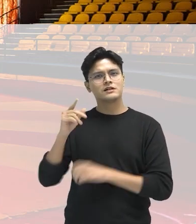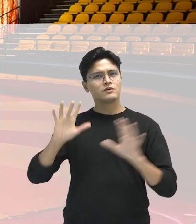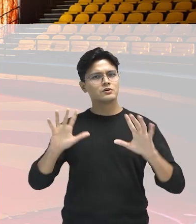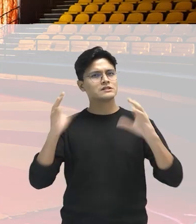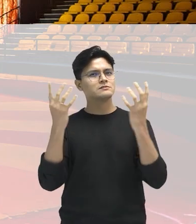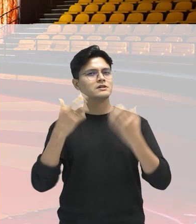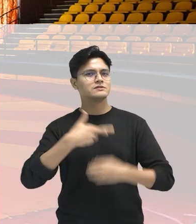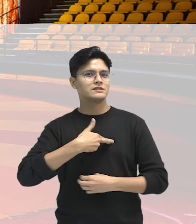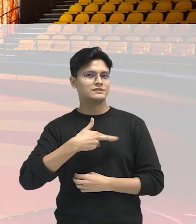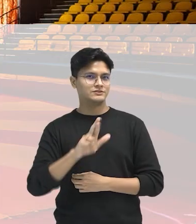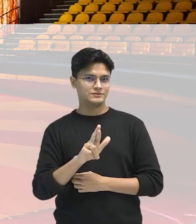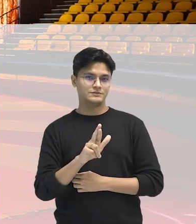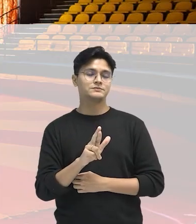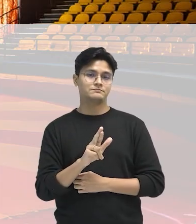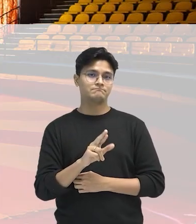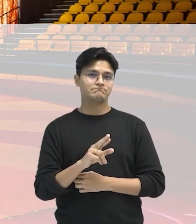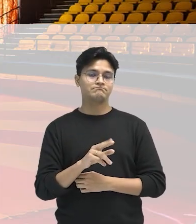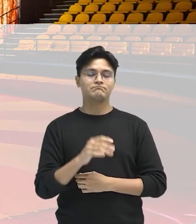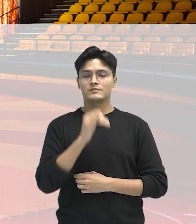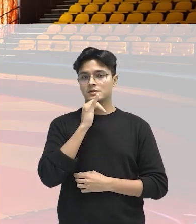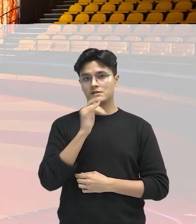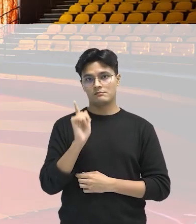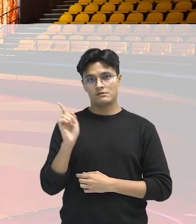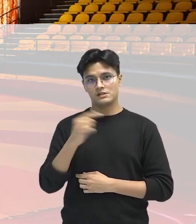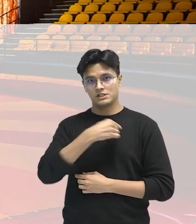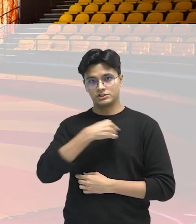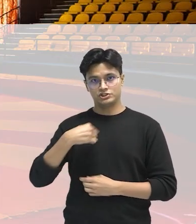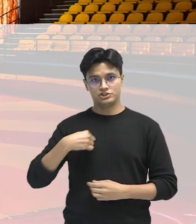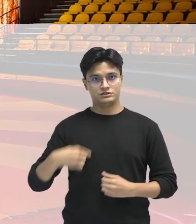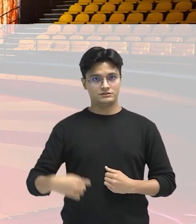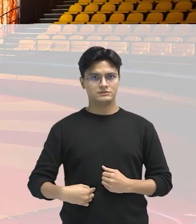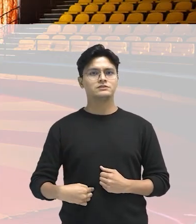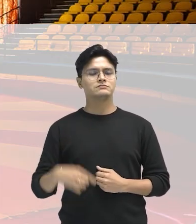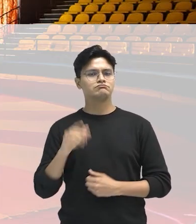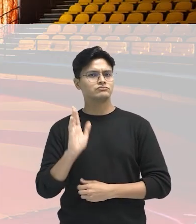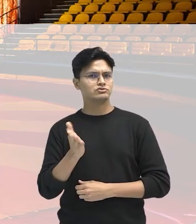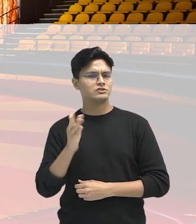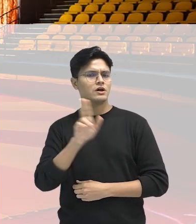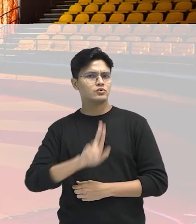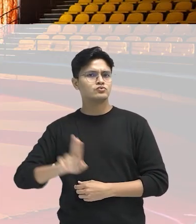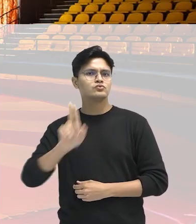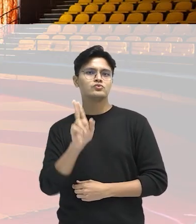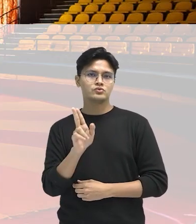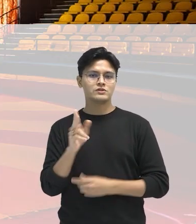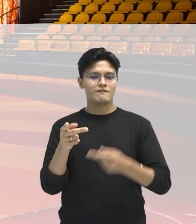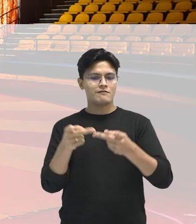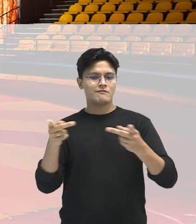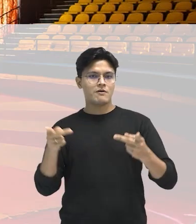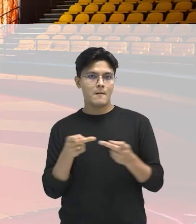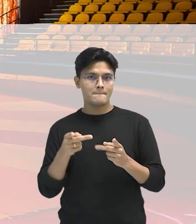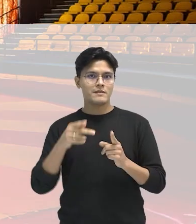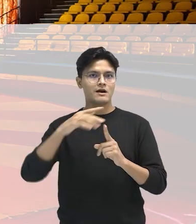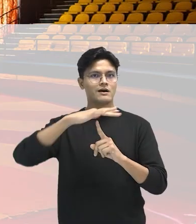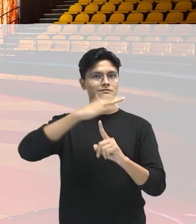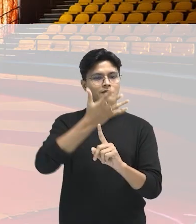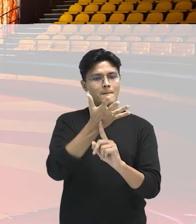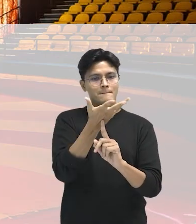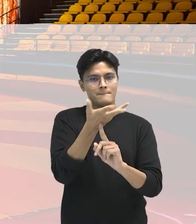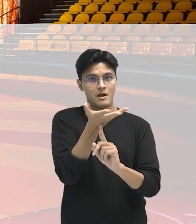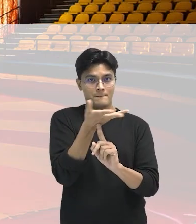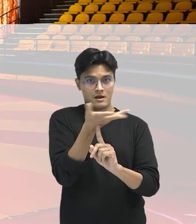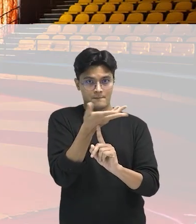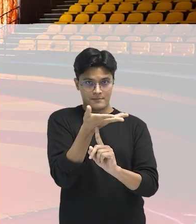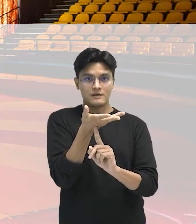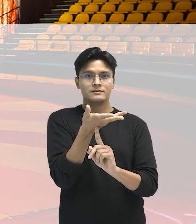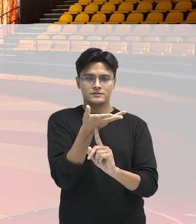cerimônias religiosas. Na China antiga, já se usava pratos girando, equilibrados em